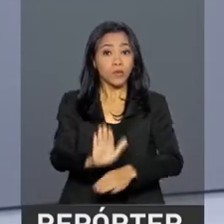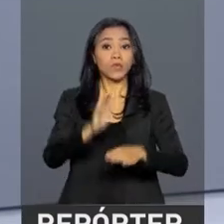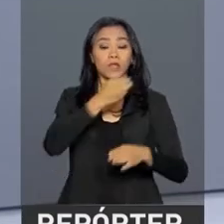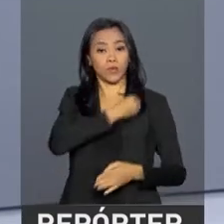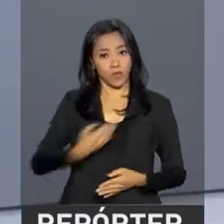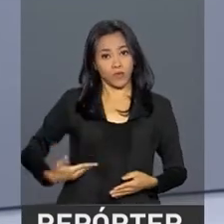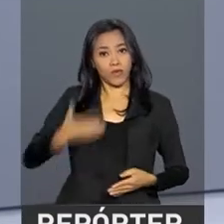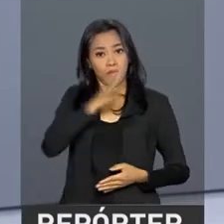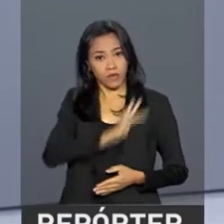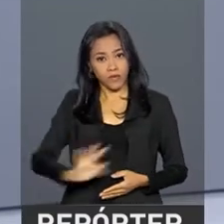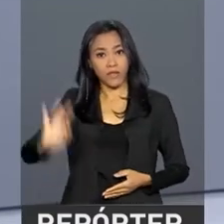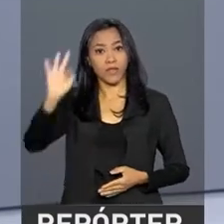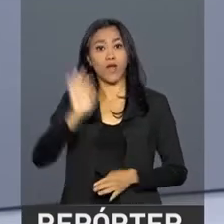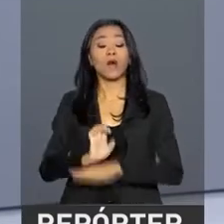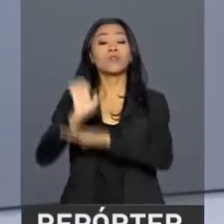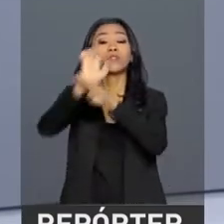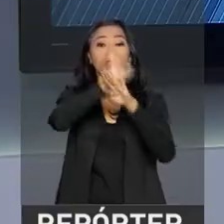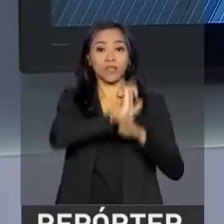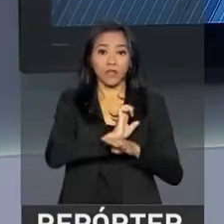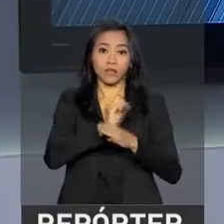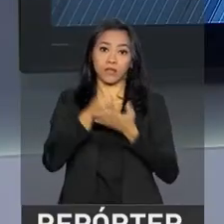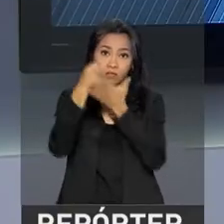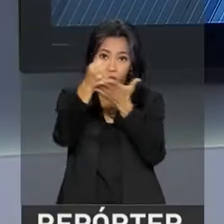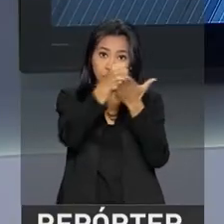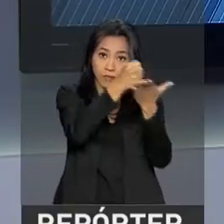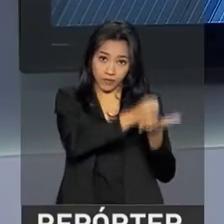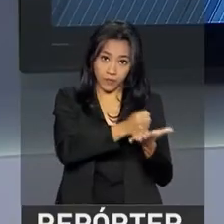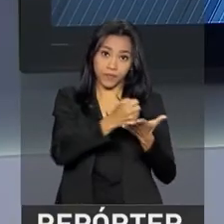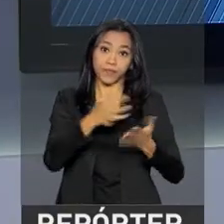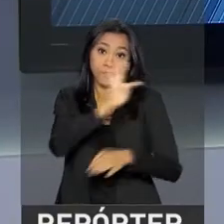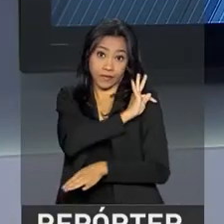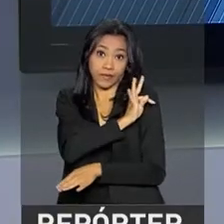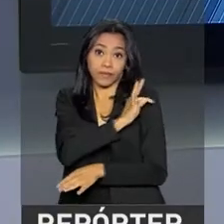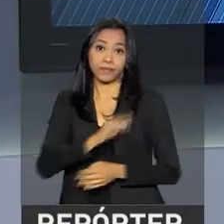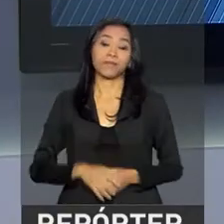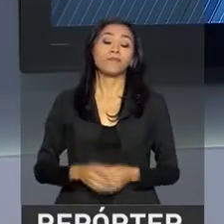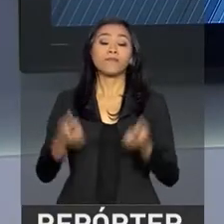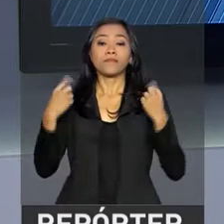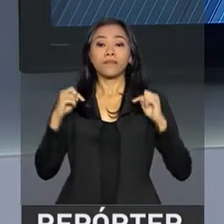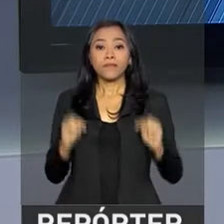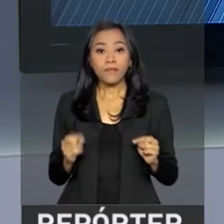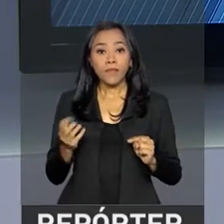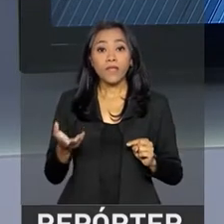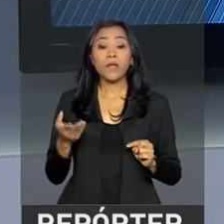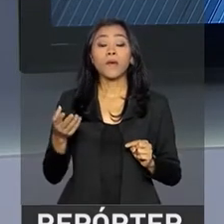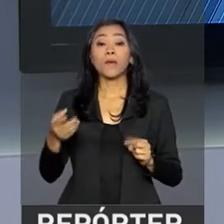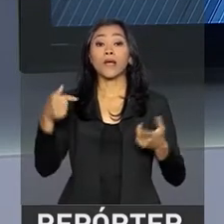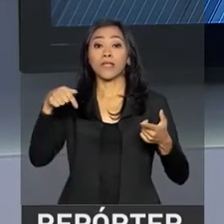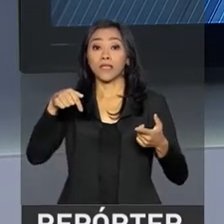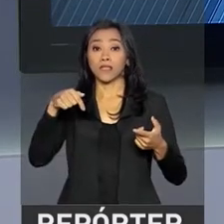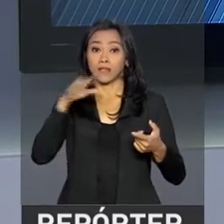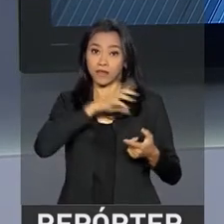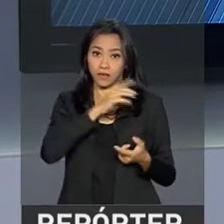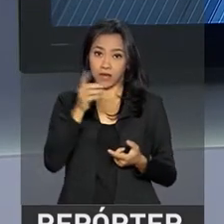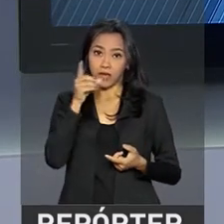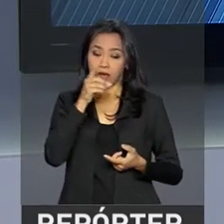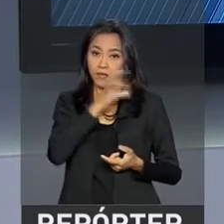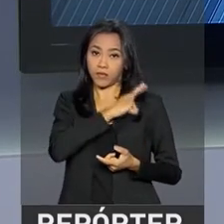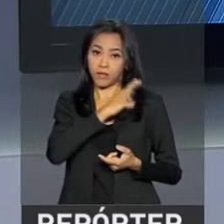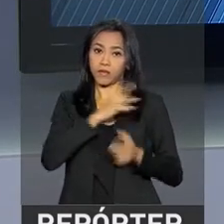e financeiro aos estados a polícia rodoviária federal apreendeu na madrugada desse domingo